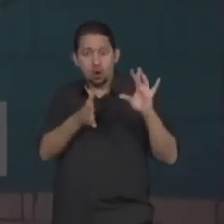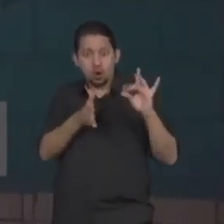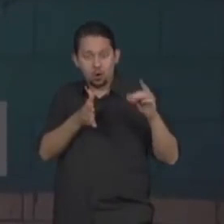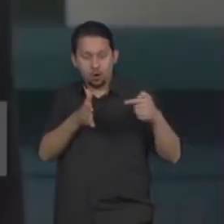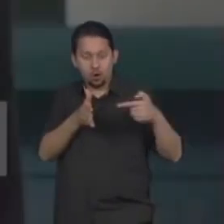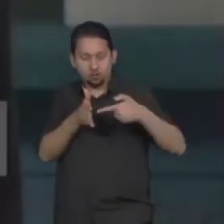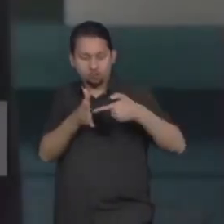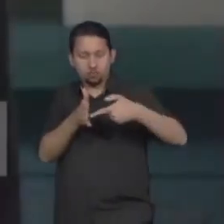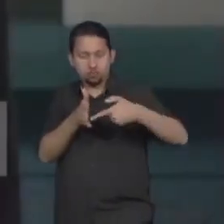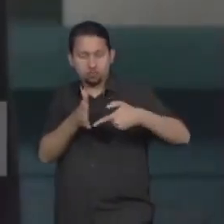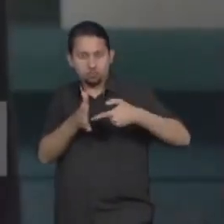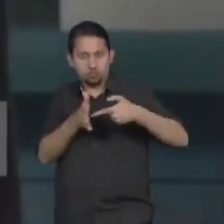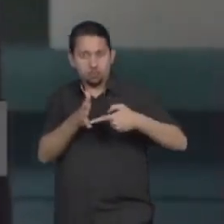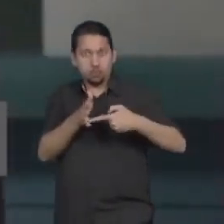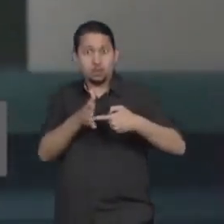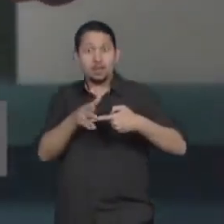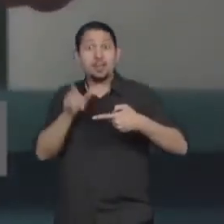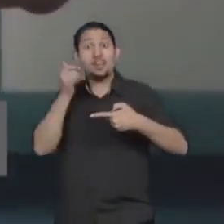movimentem.